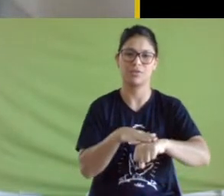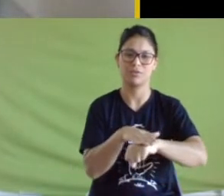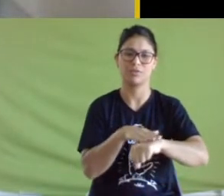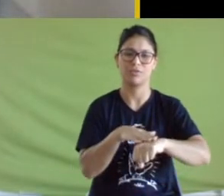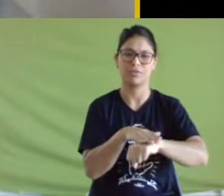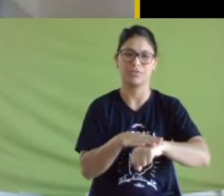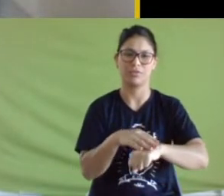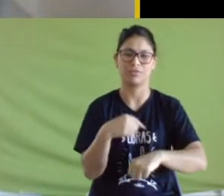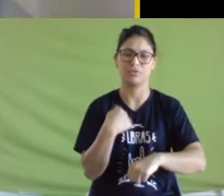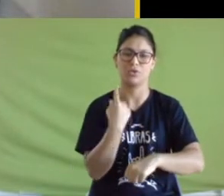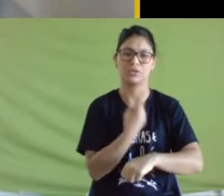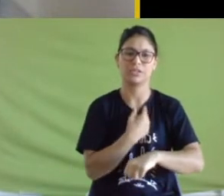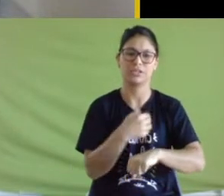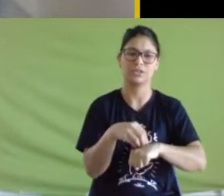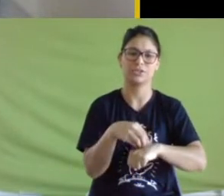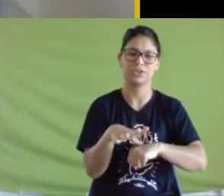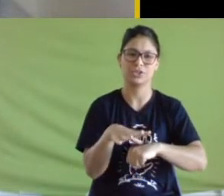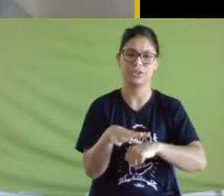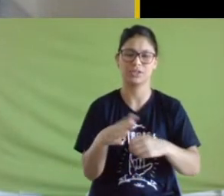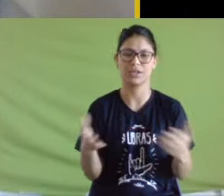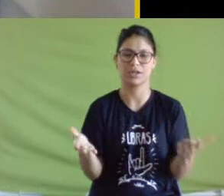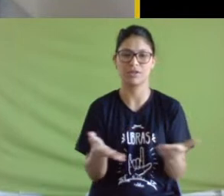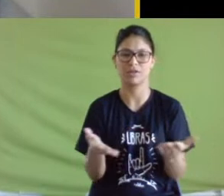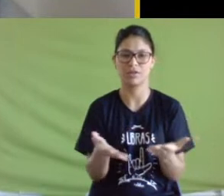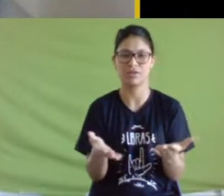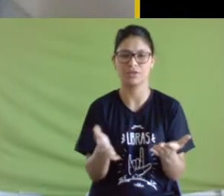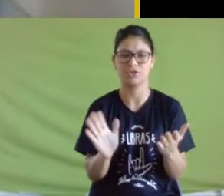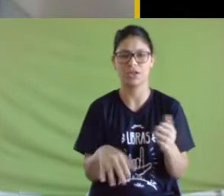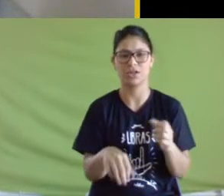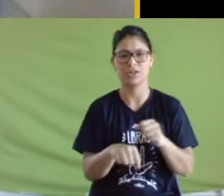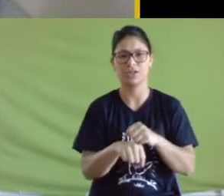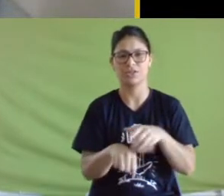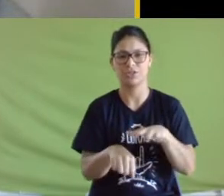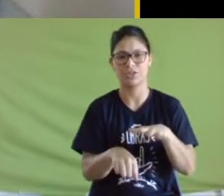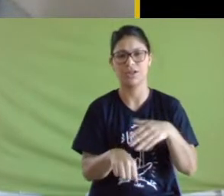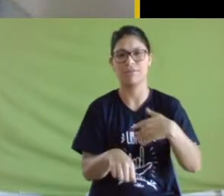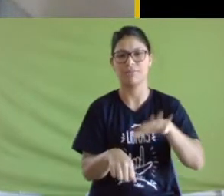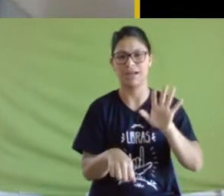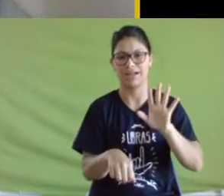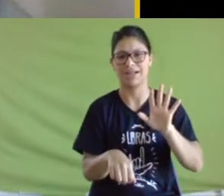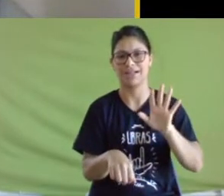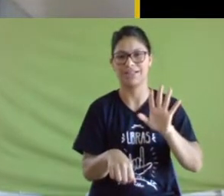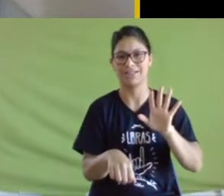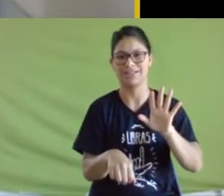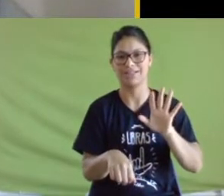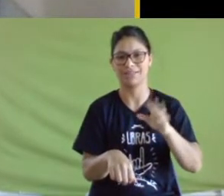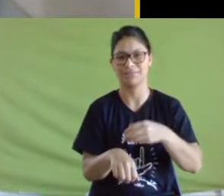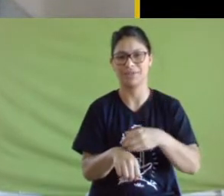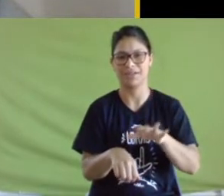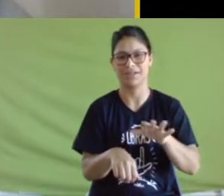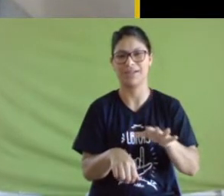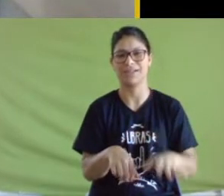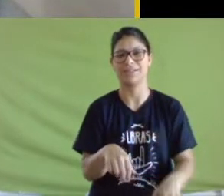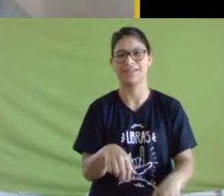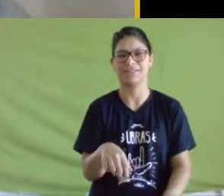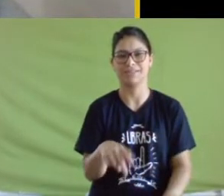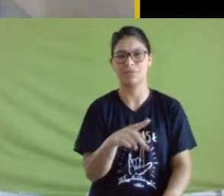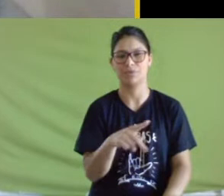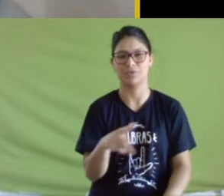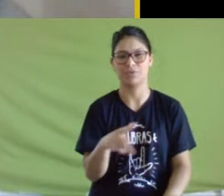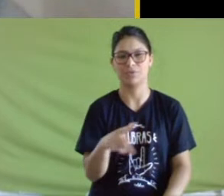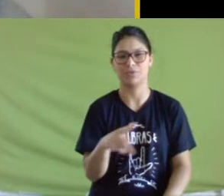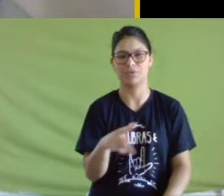nossas recomendações, acabei de olhar aqui, já veio sugestões de mais Hansen, né? Temos mais, né, pedindo já a volta